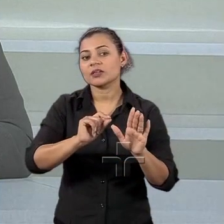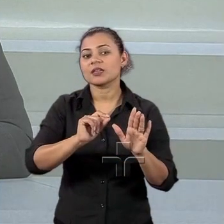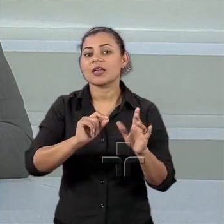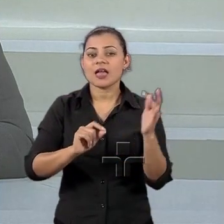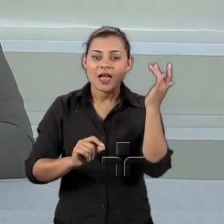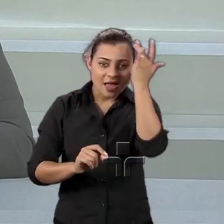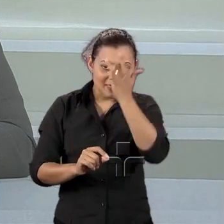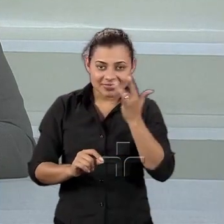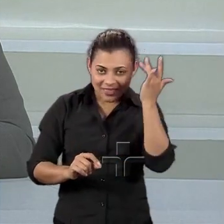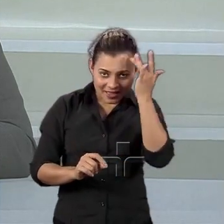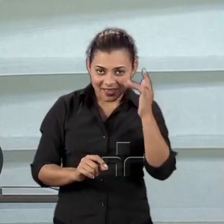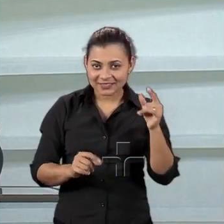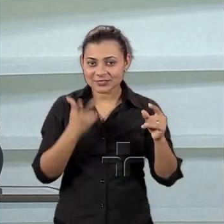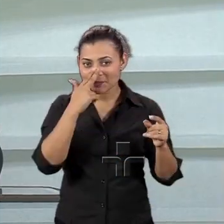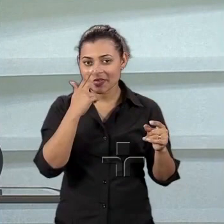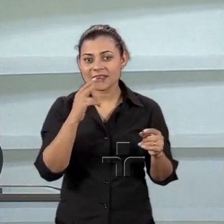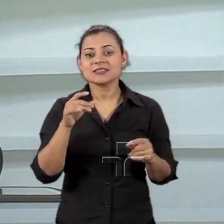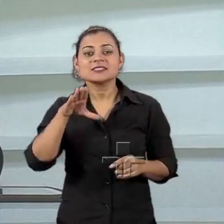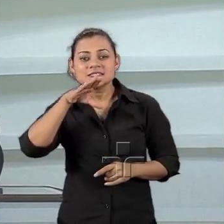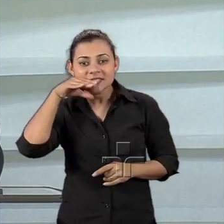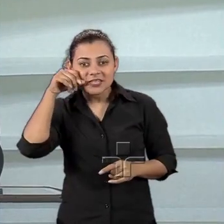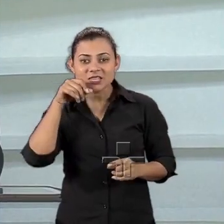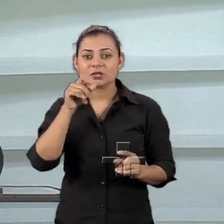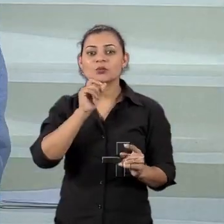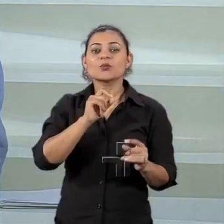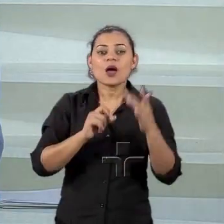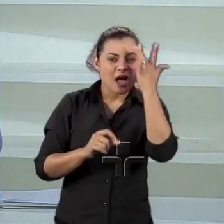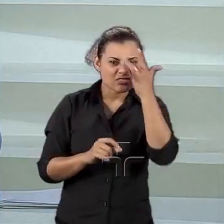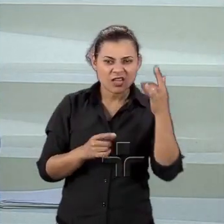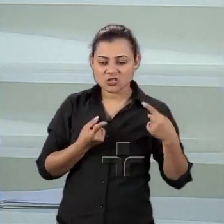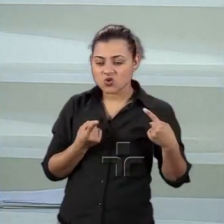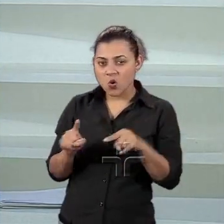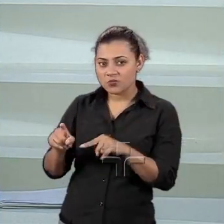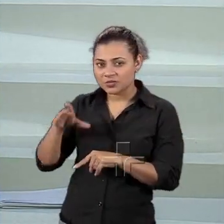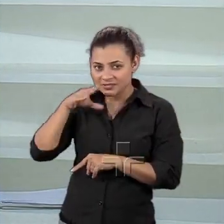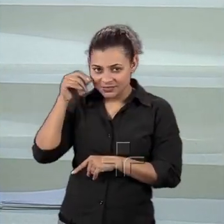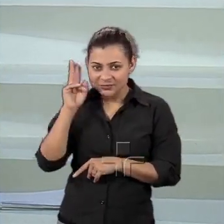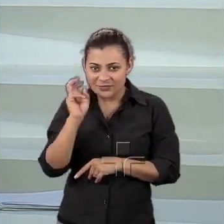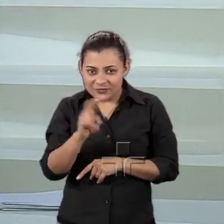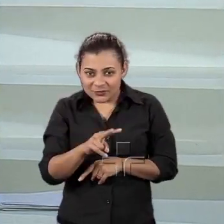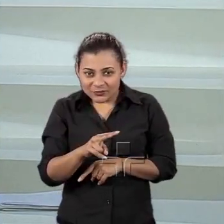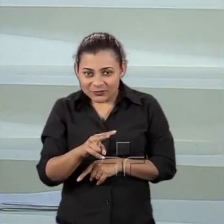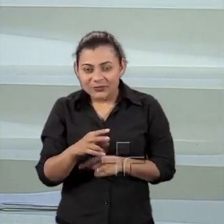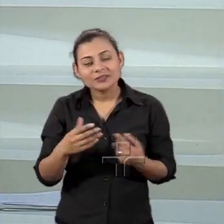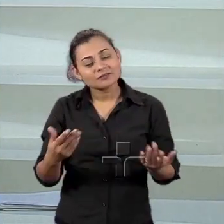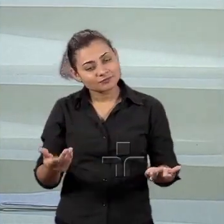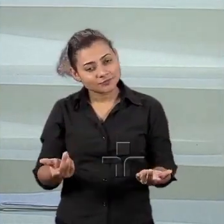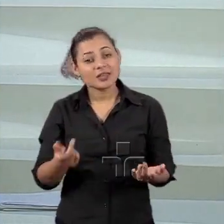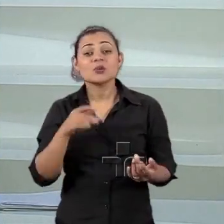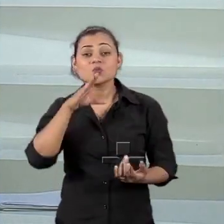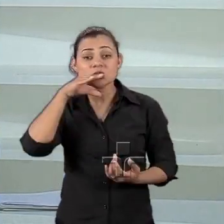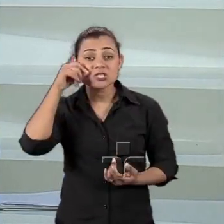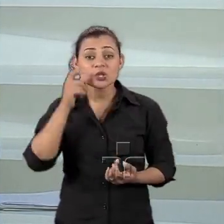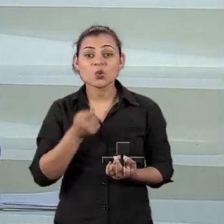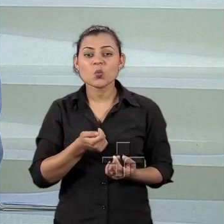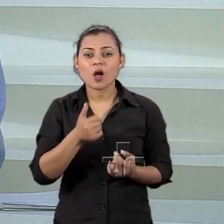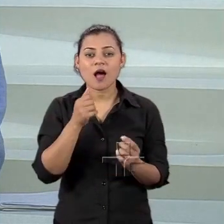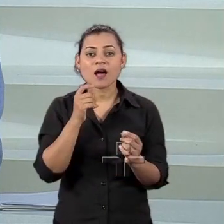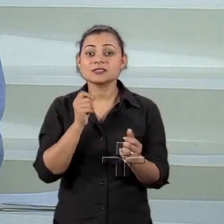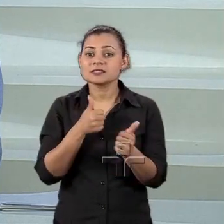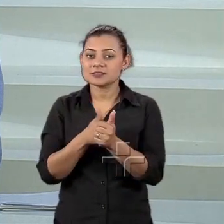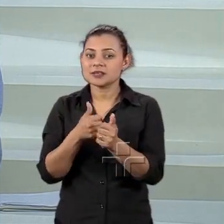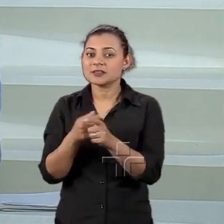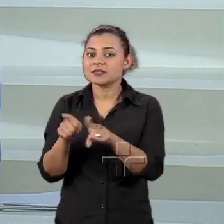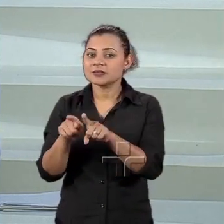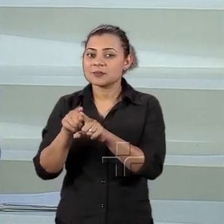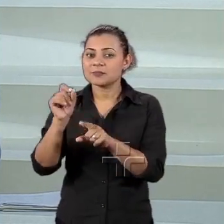ao nosso querido Ciro é grande e é visível, né? E o Ciro, por sua vez, andou muito próximozinho de Curitiba, né? Então, é